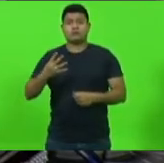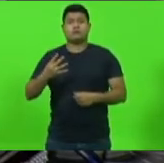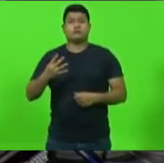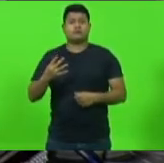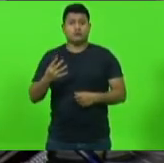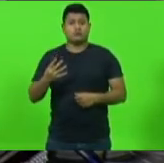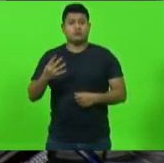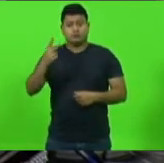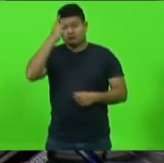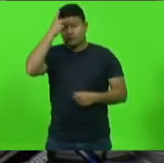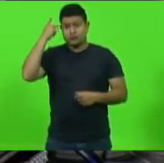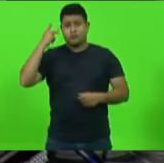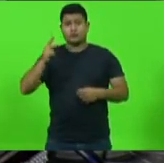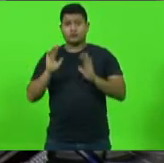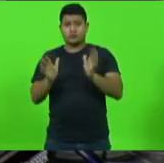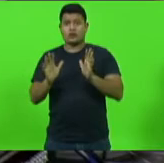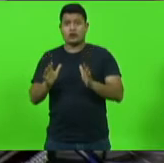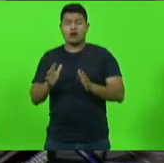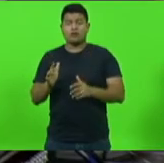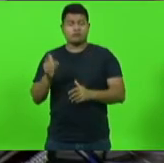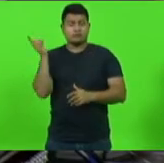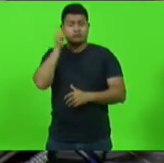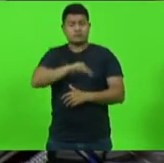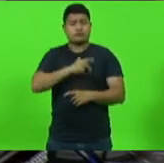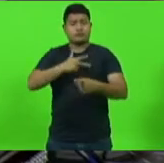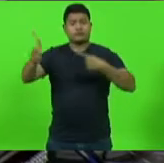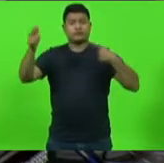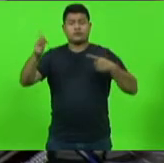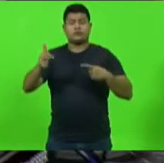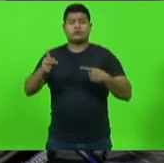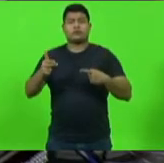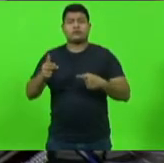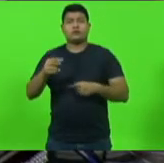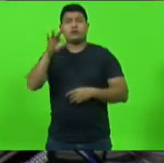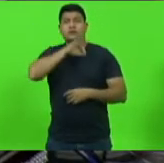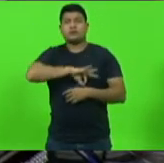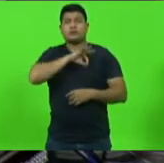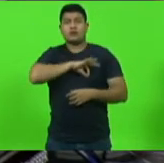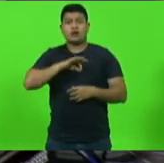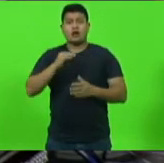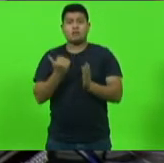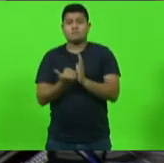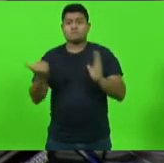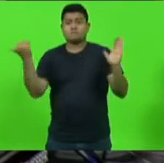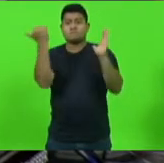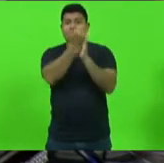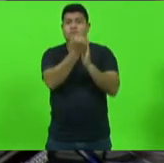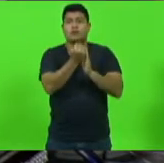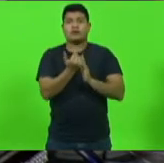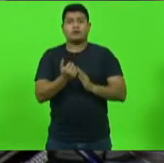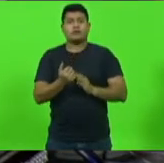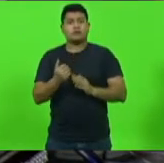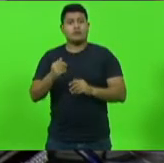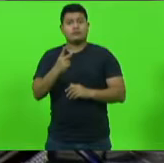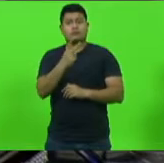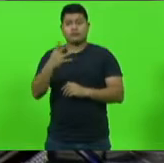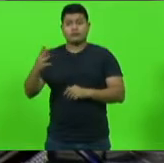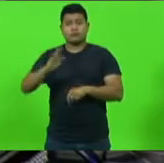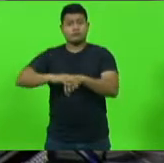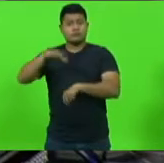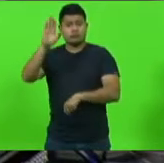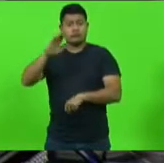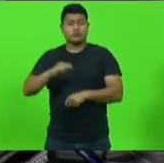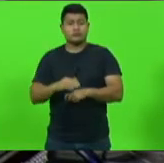ganharam liminares para receber o salário maior, mais de 24. O Estado de